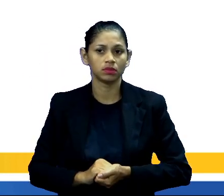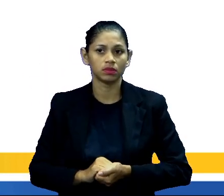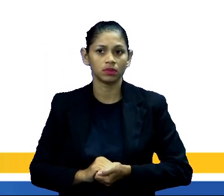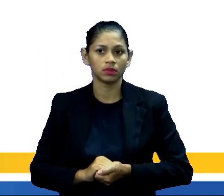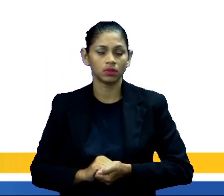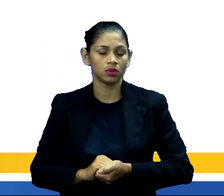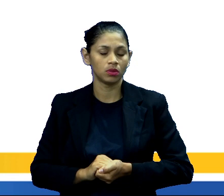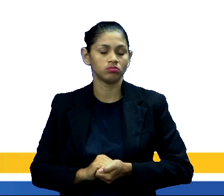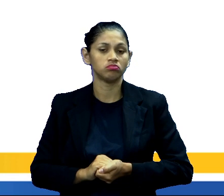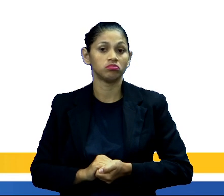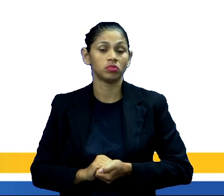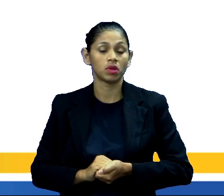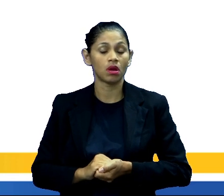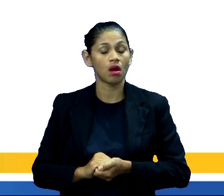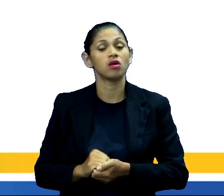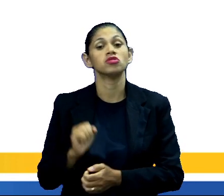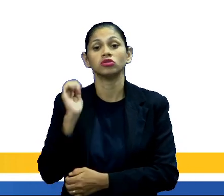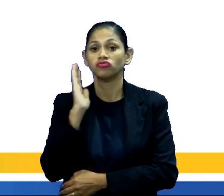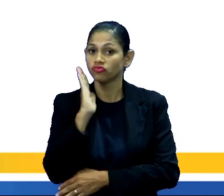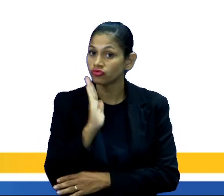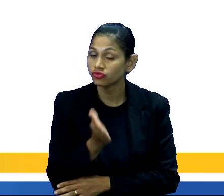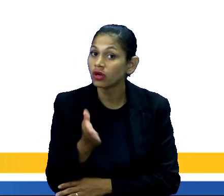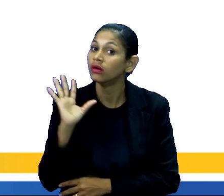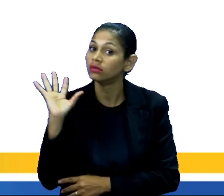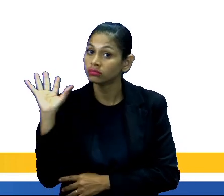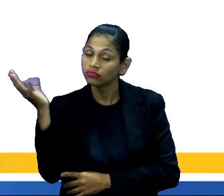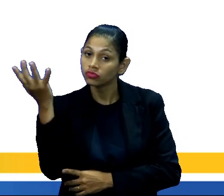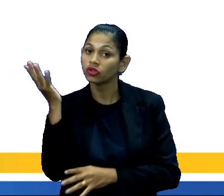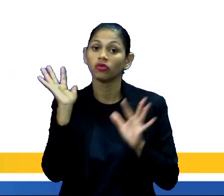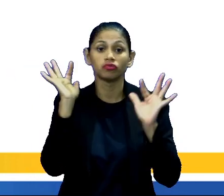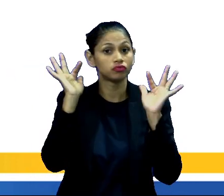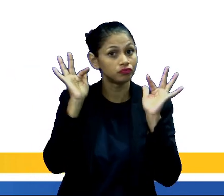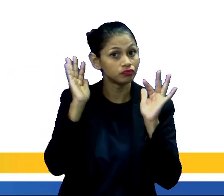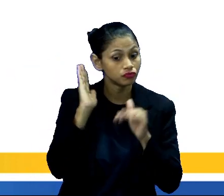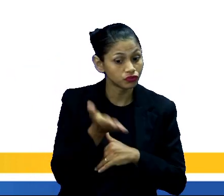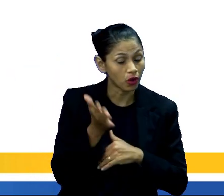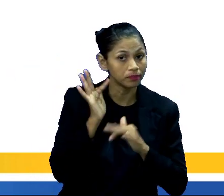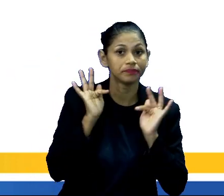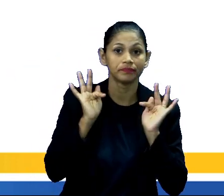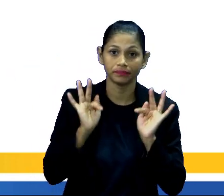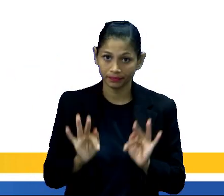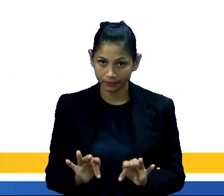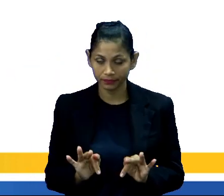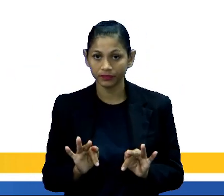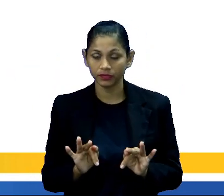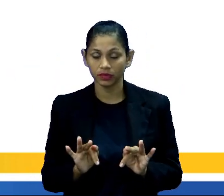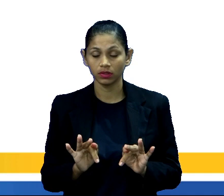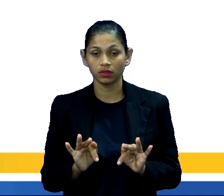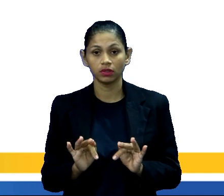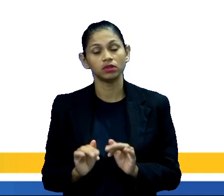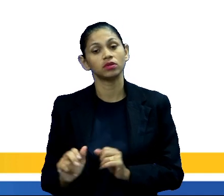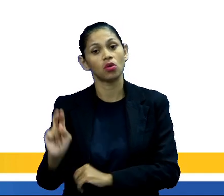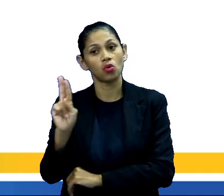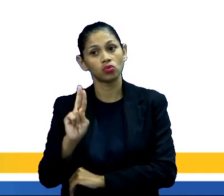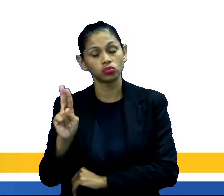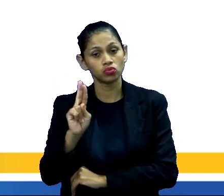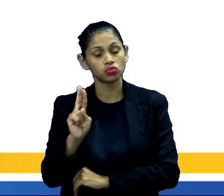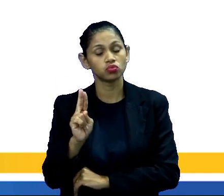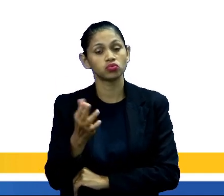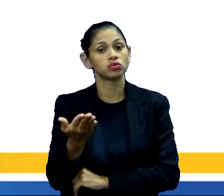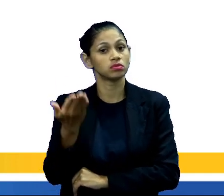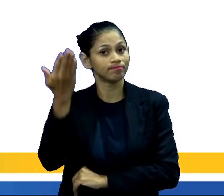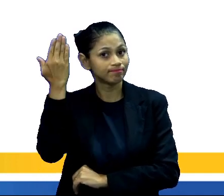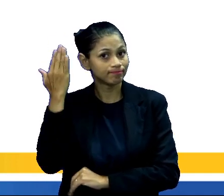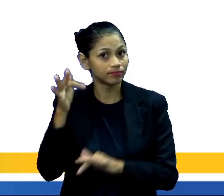ação que já aconteceu, né? Já foi finalizada, portanto, você vai utilizar o